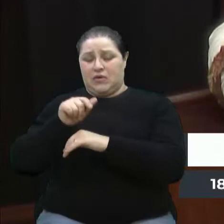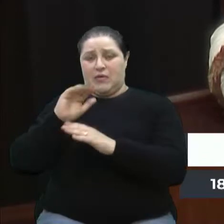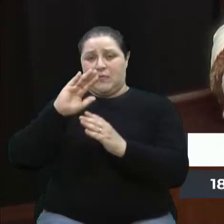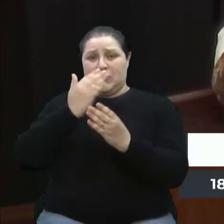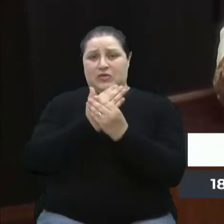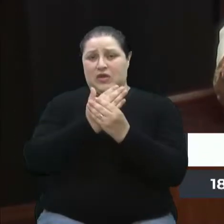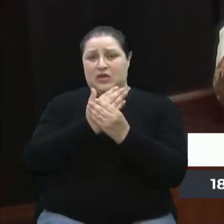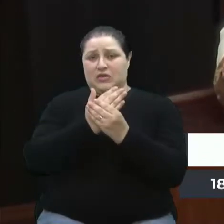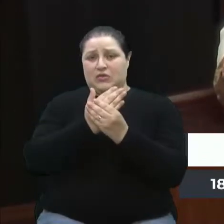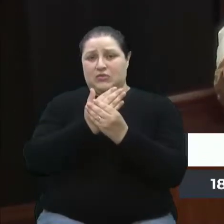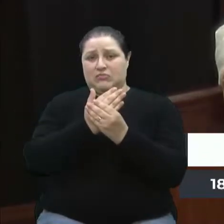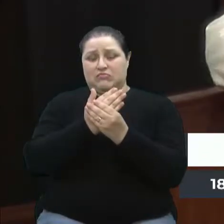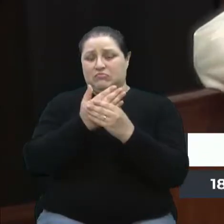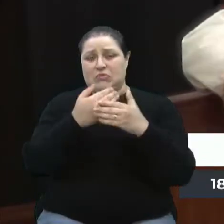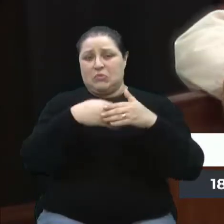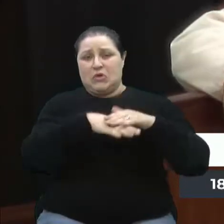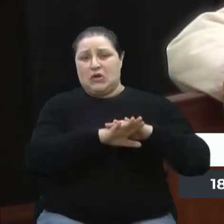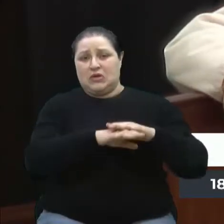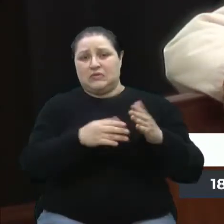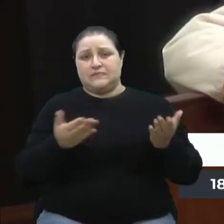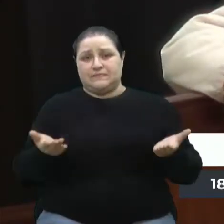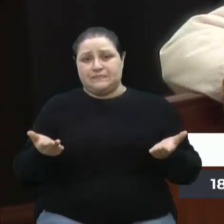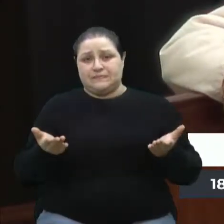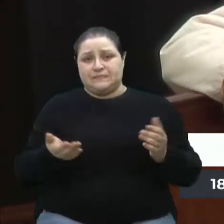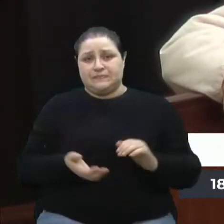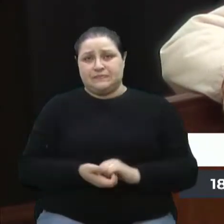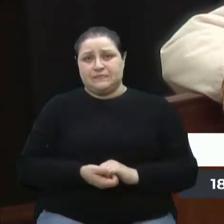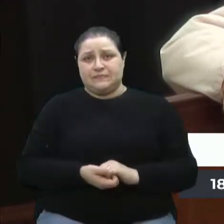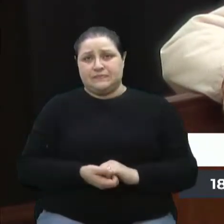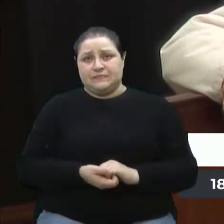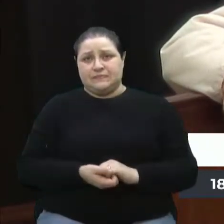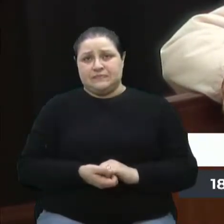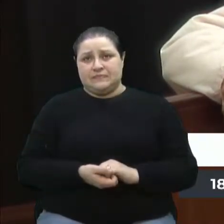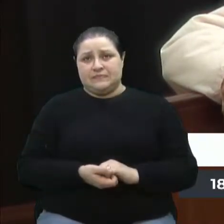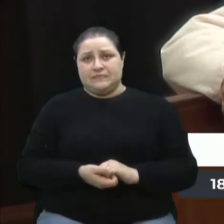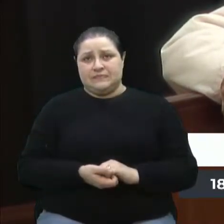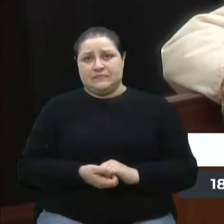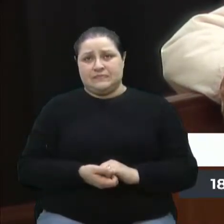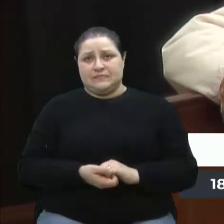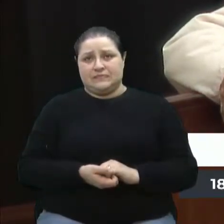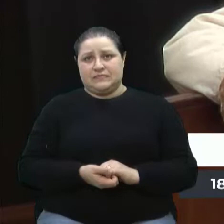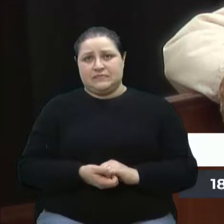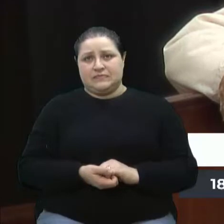processos. Permite uma parte, vereadora. Com uma questão de ordem, eu vou ter que passar a presidência.